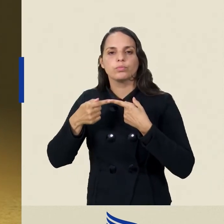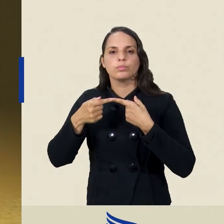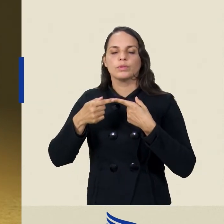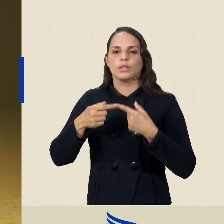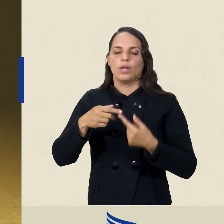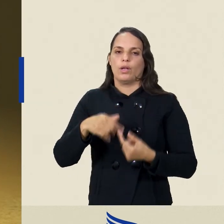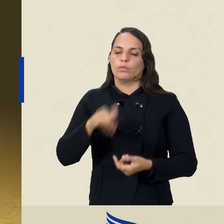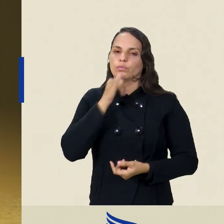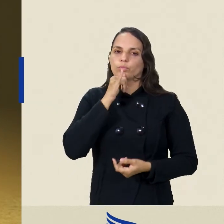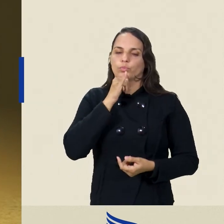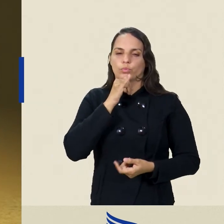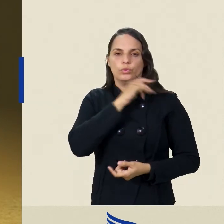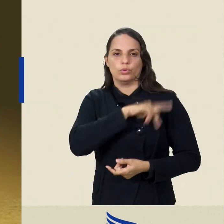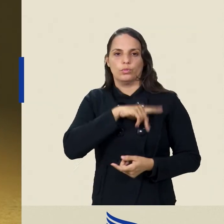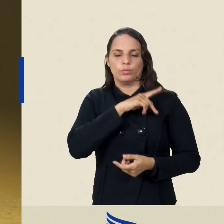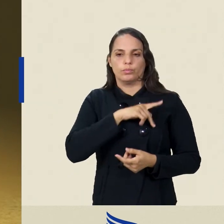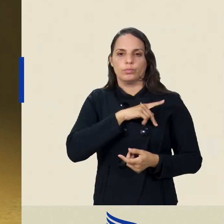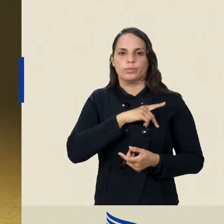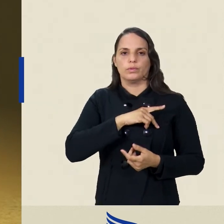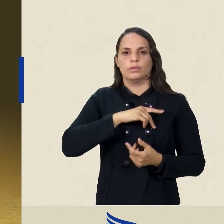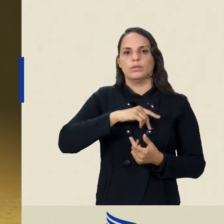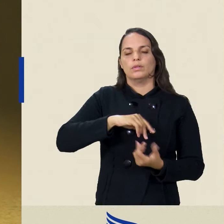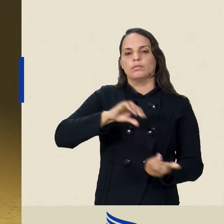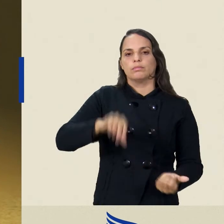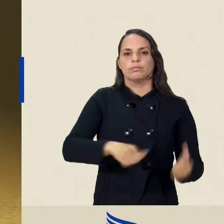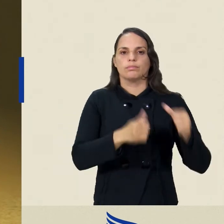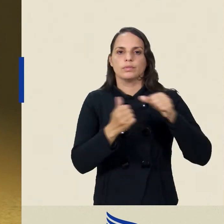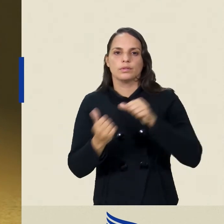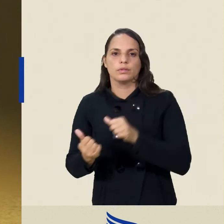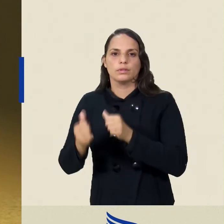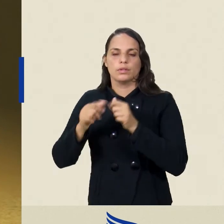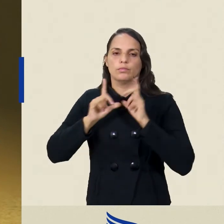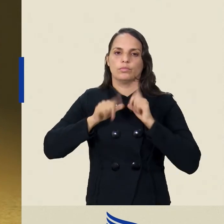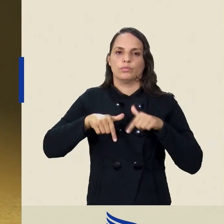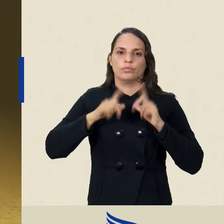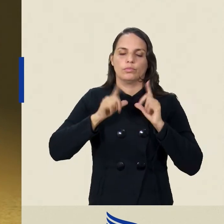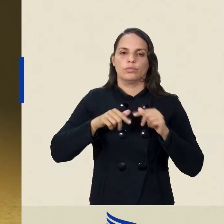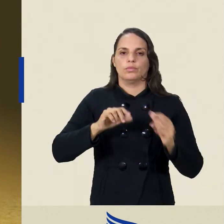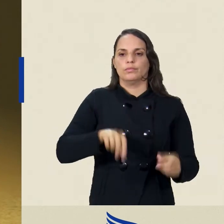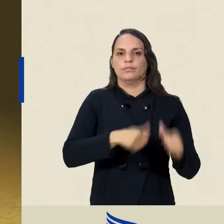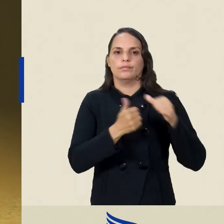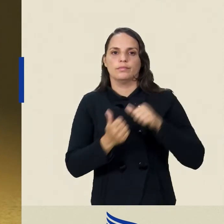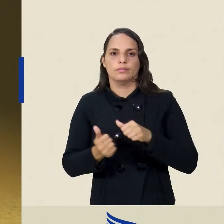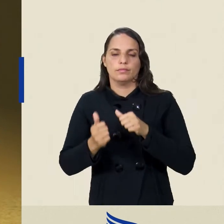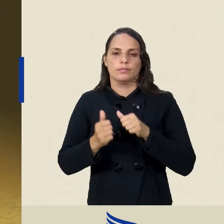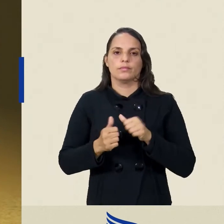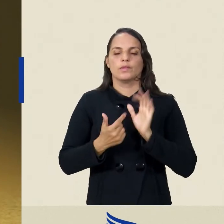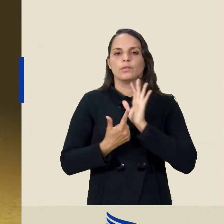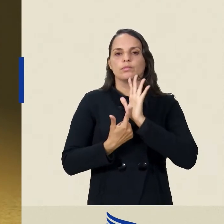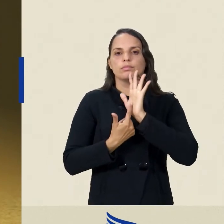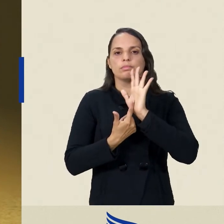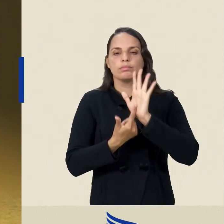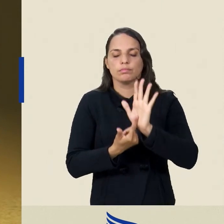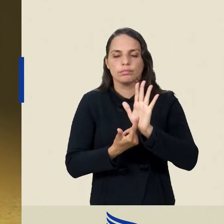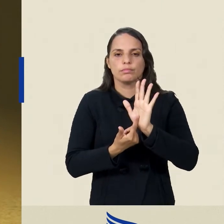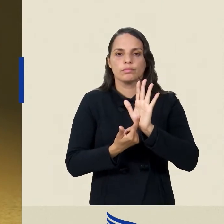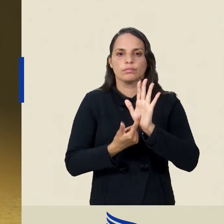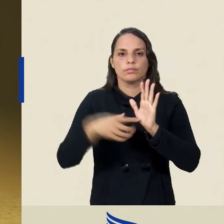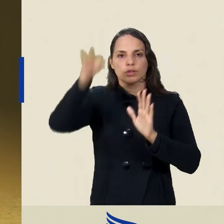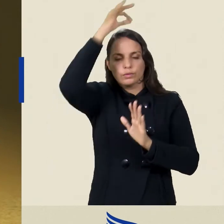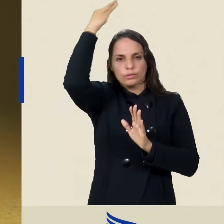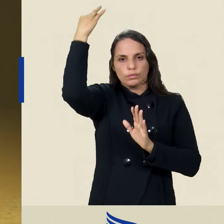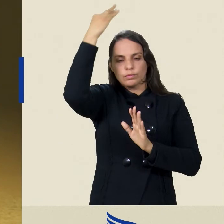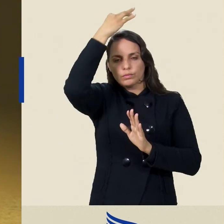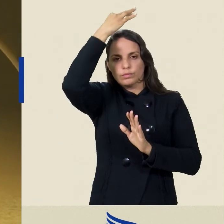Paulo, batizando os judeus convertidos. Esse incidente foi registrado pelo Espírito Santo como